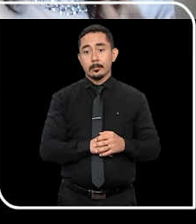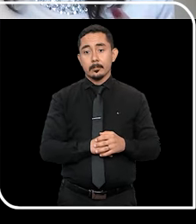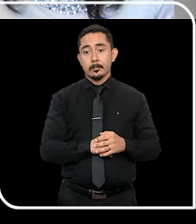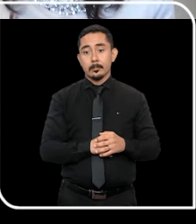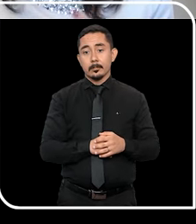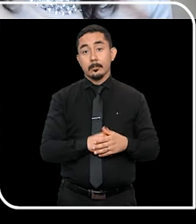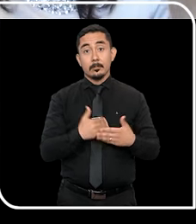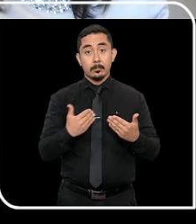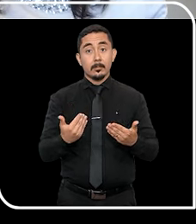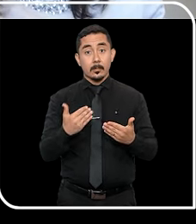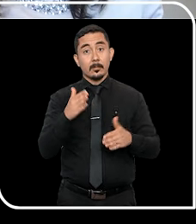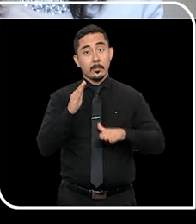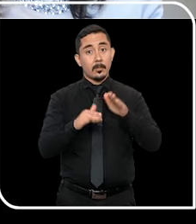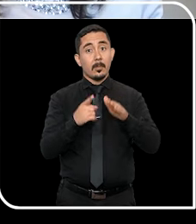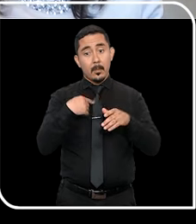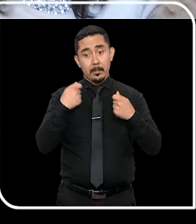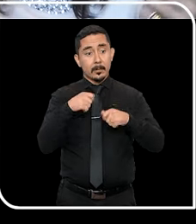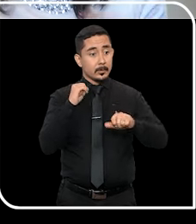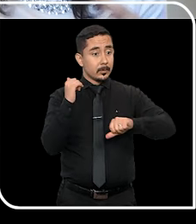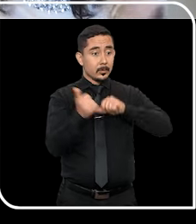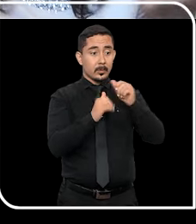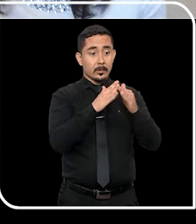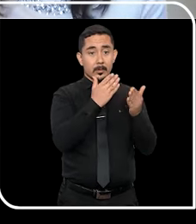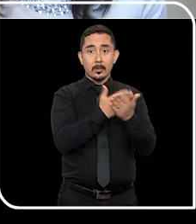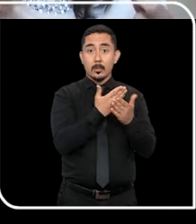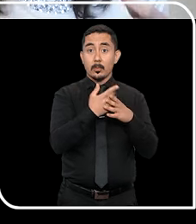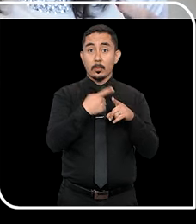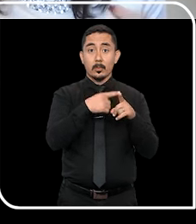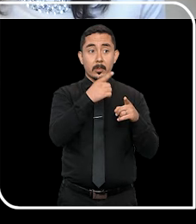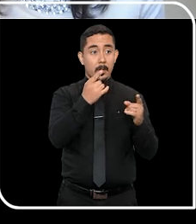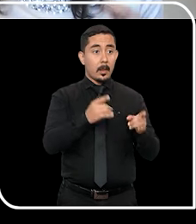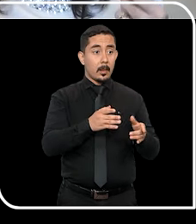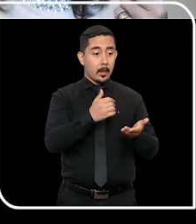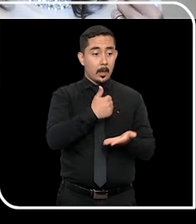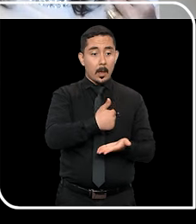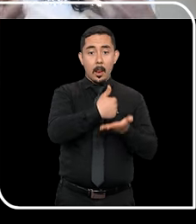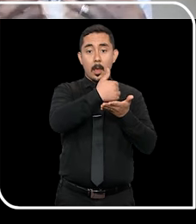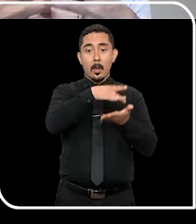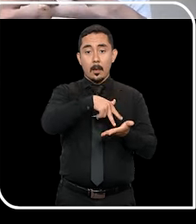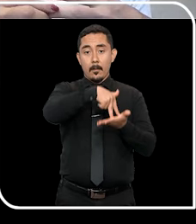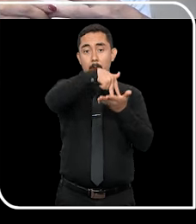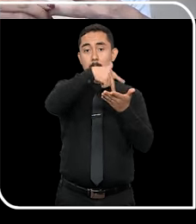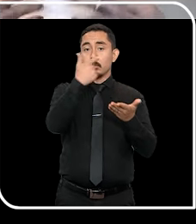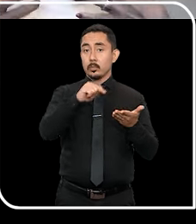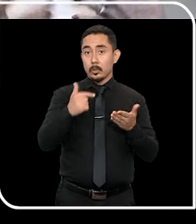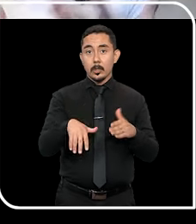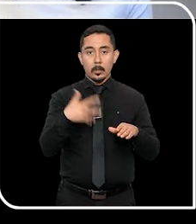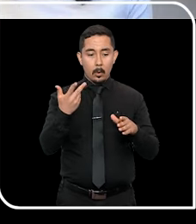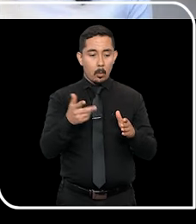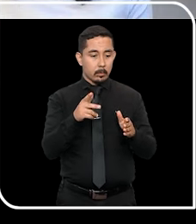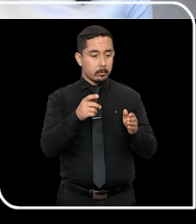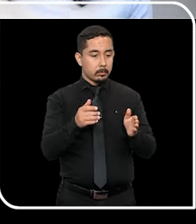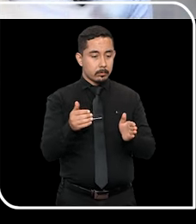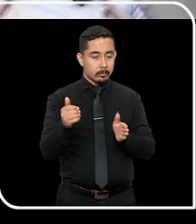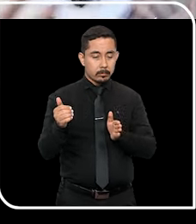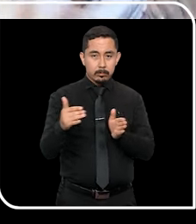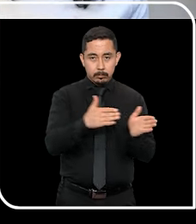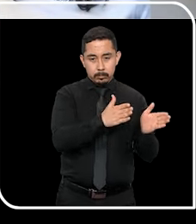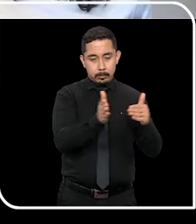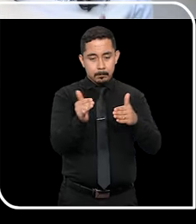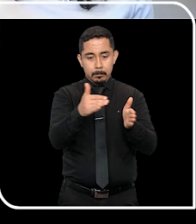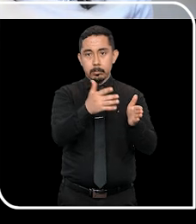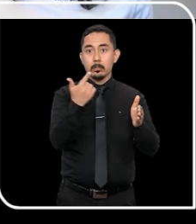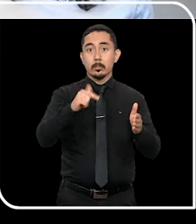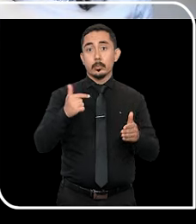e muitas vezes eu tive que trocar de escola porque a escola não tinha elevador não tinha rampa então a gente de fato não